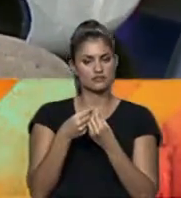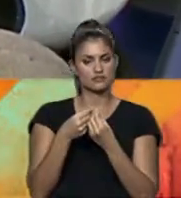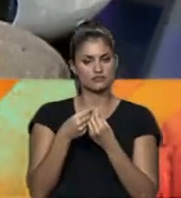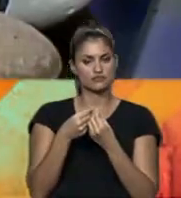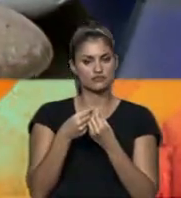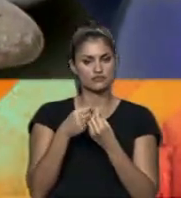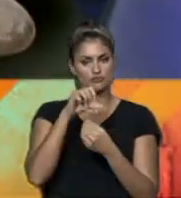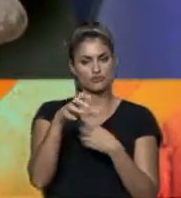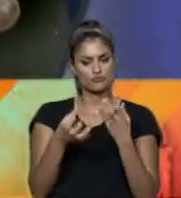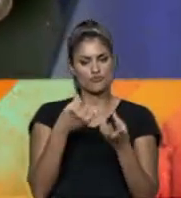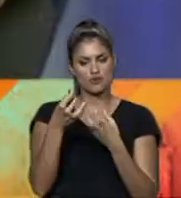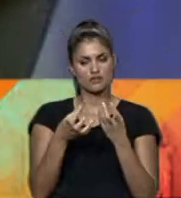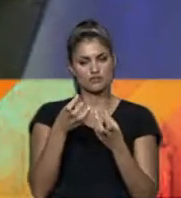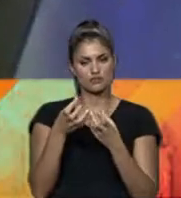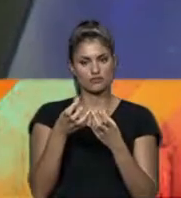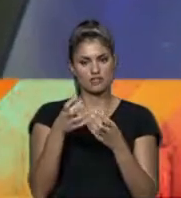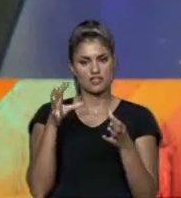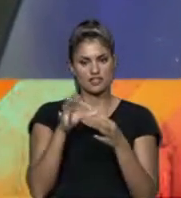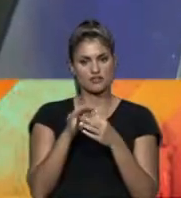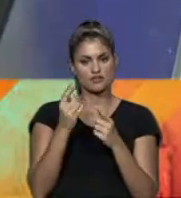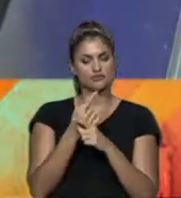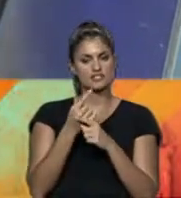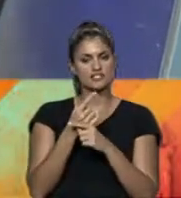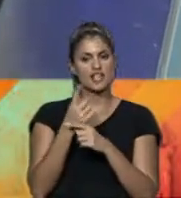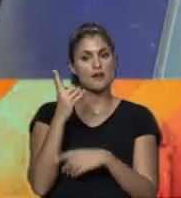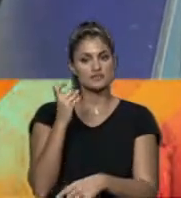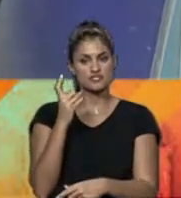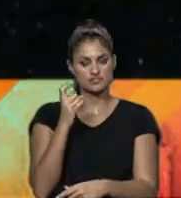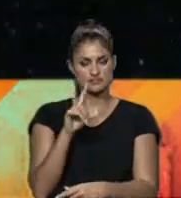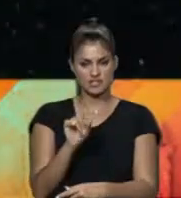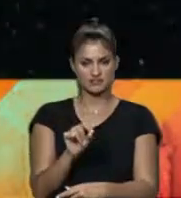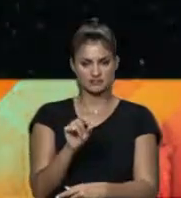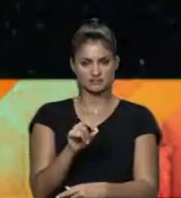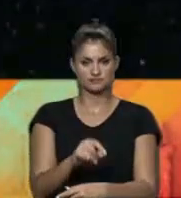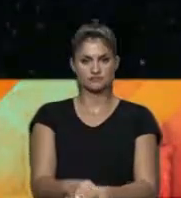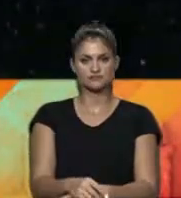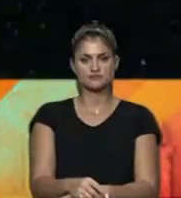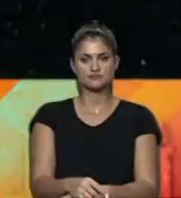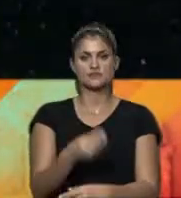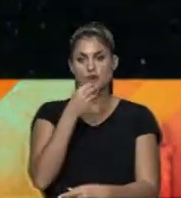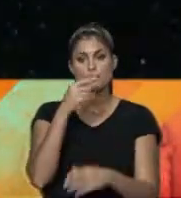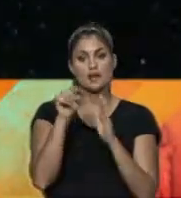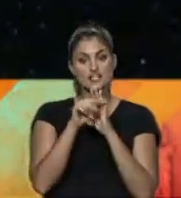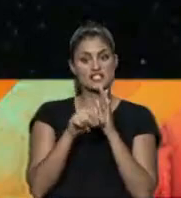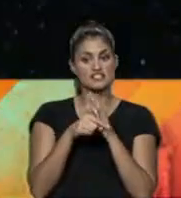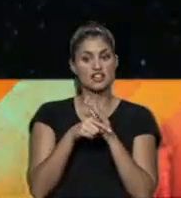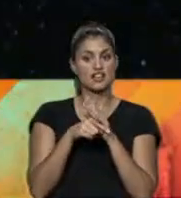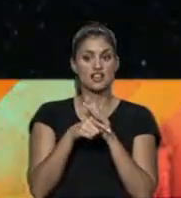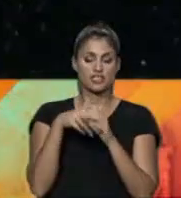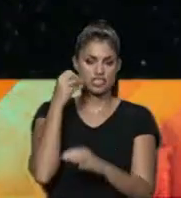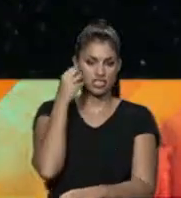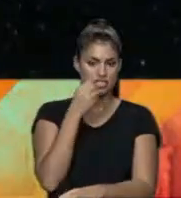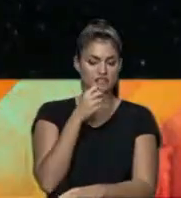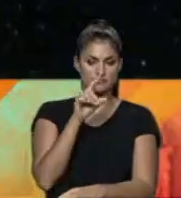caldo em função daquilo que eu acho que é necessário. Esta para é uma receita tornar... slow food. É uma receita que demora. É. Olha, exatamente. E para além disso,